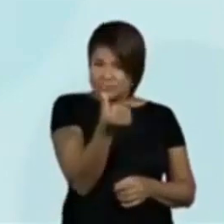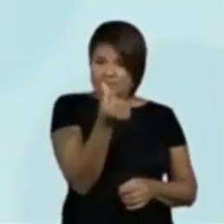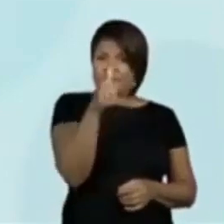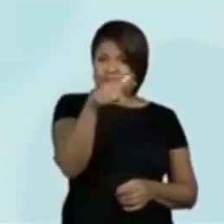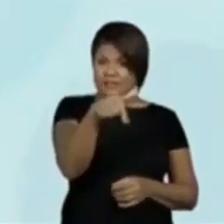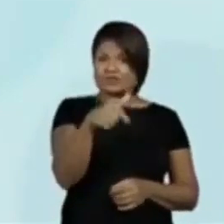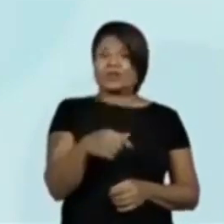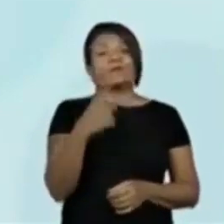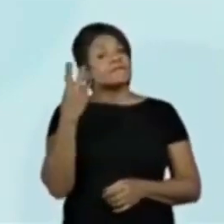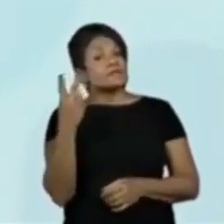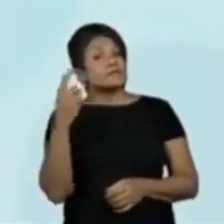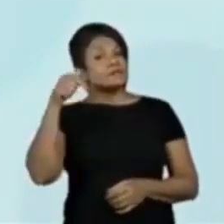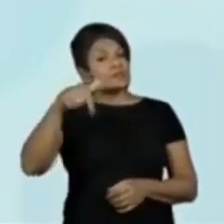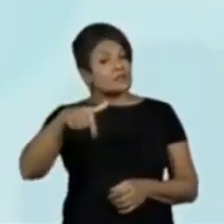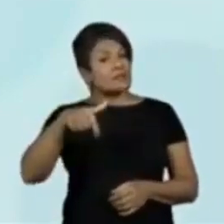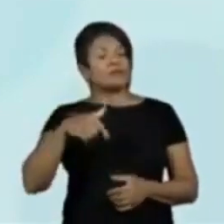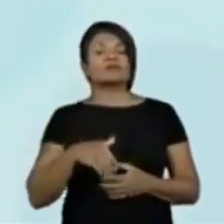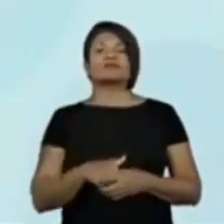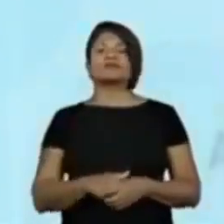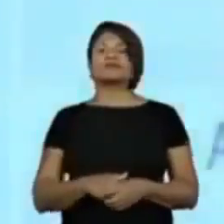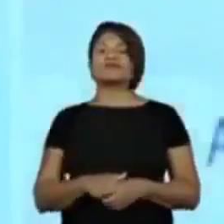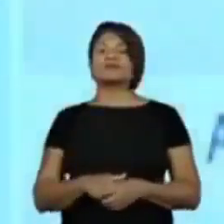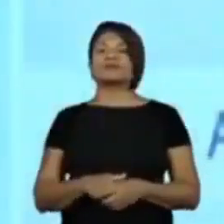67, 27.